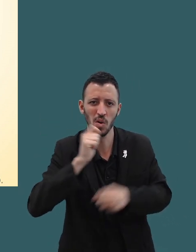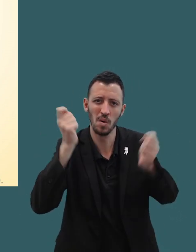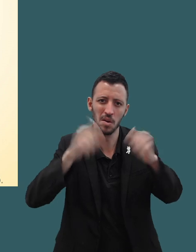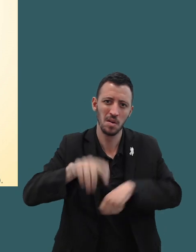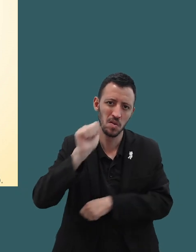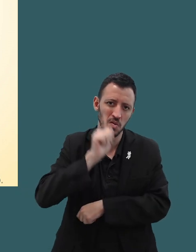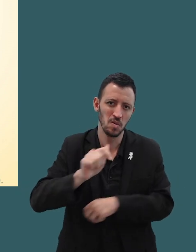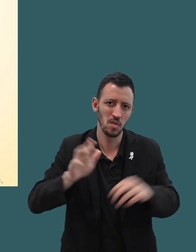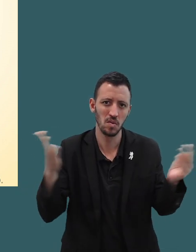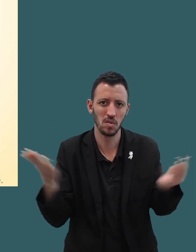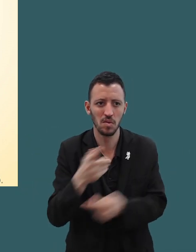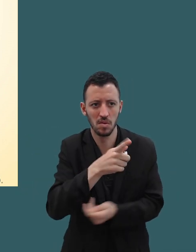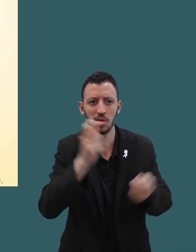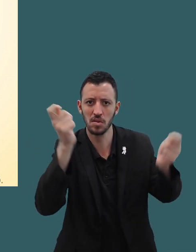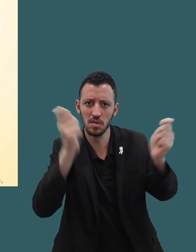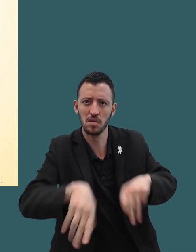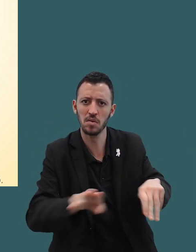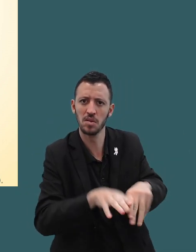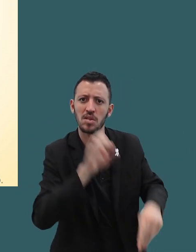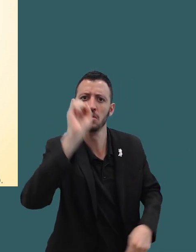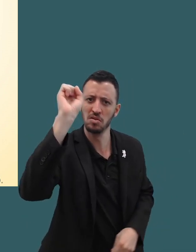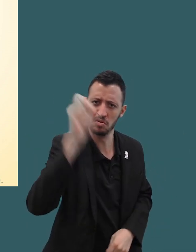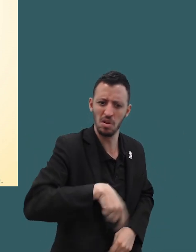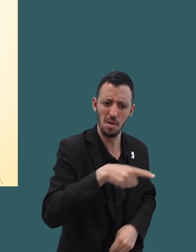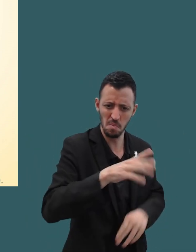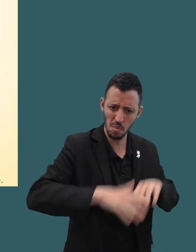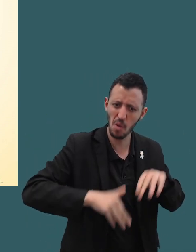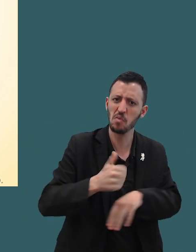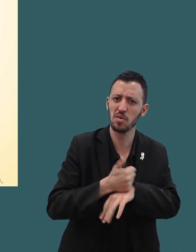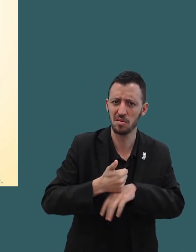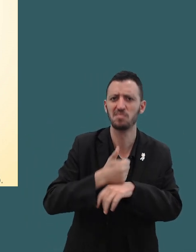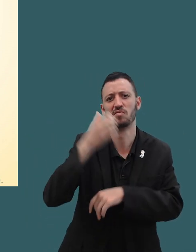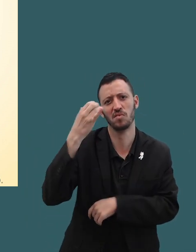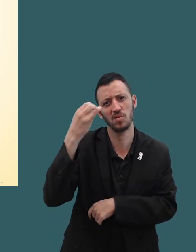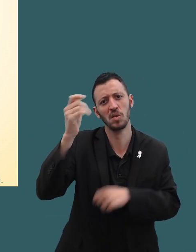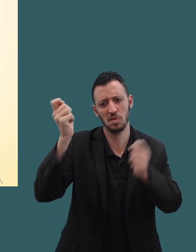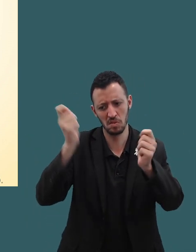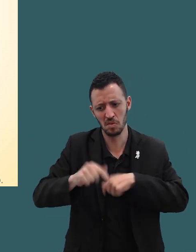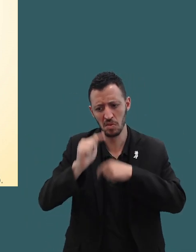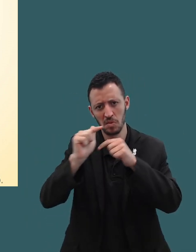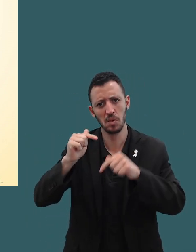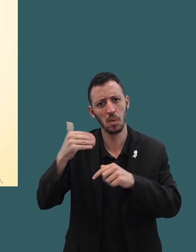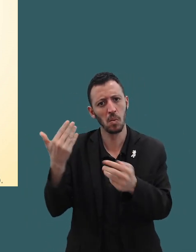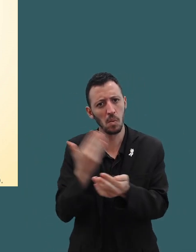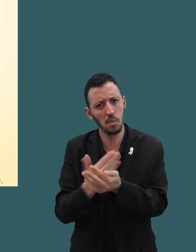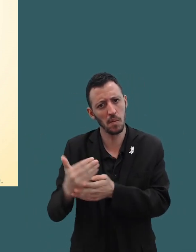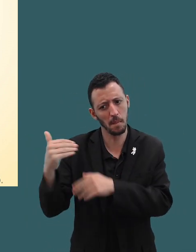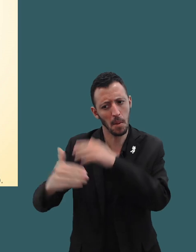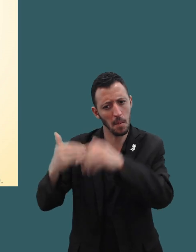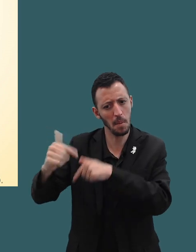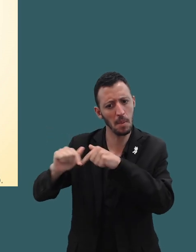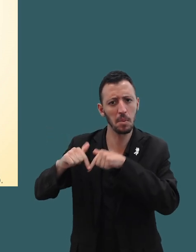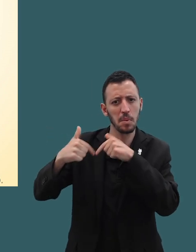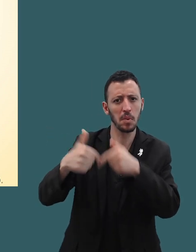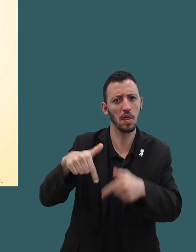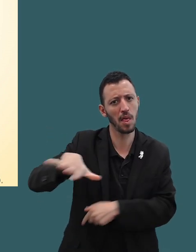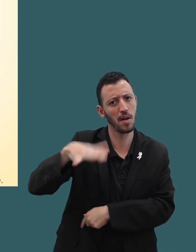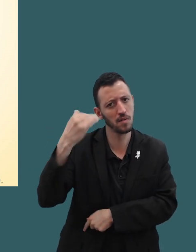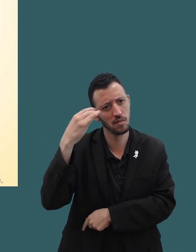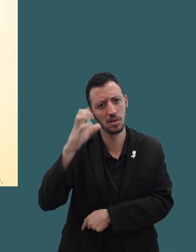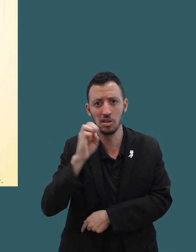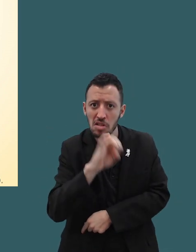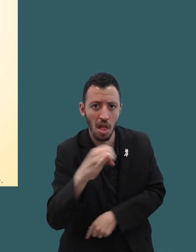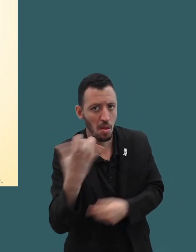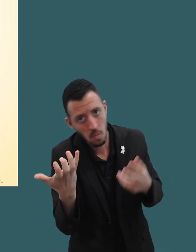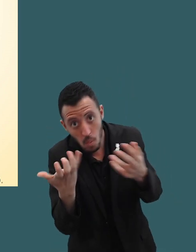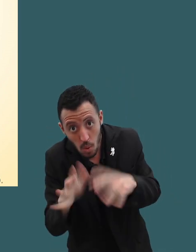possa sonhar, que ela possa ser, sim, uma cientista, ela possa construir a sua carreira na área da ciência. Se ela não quiser,